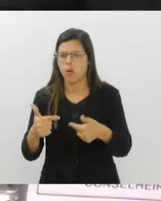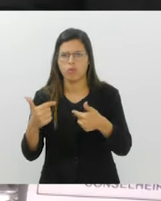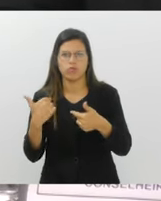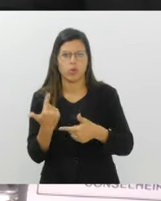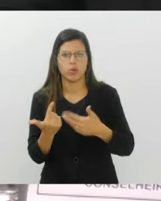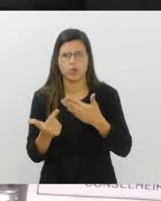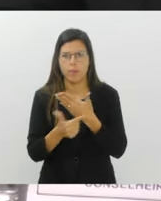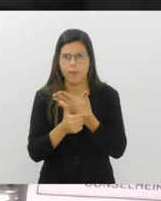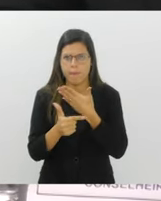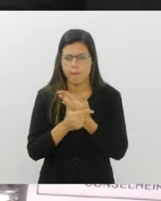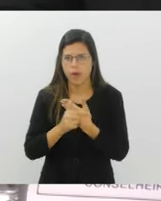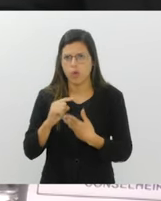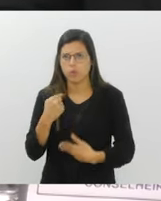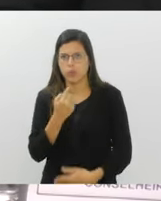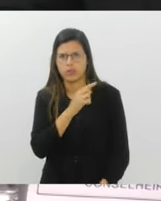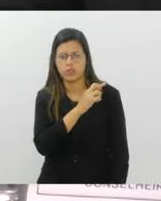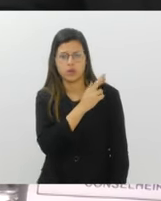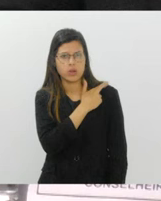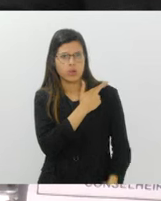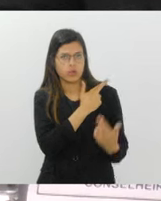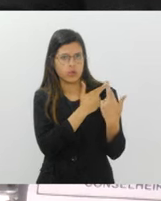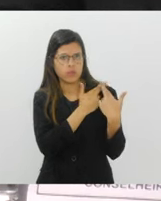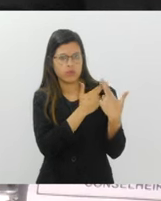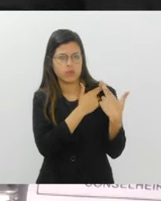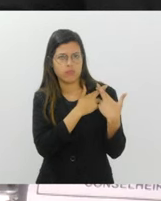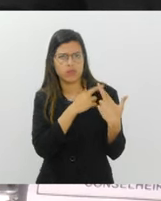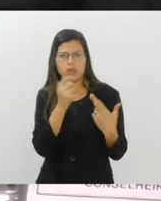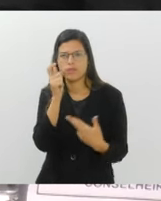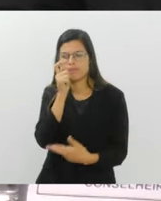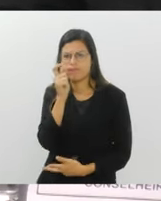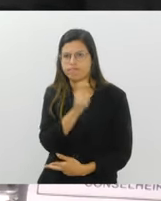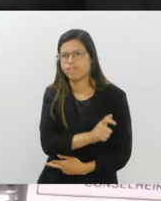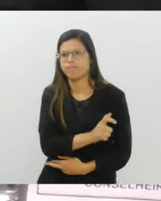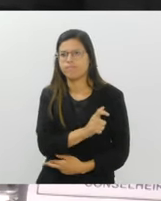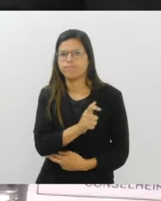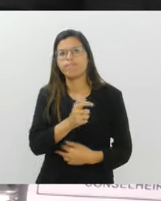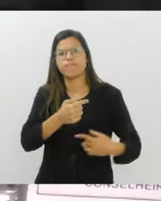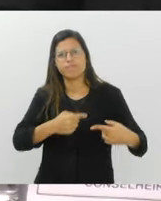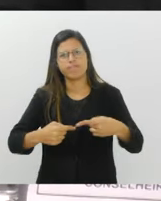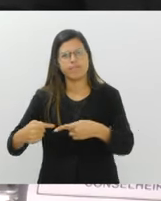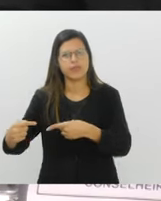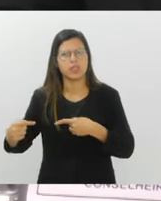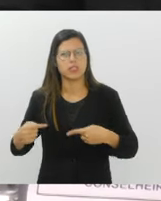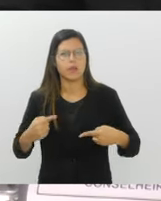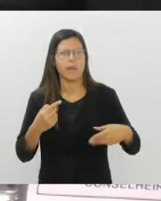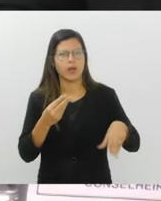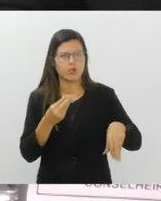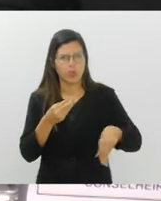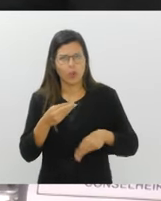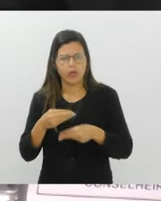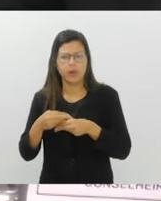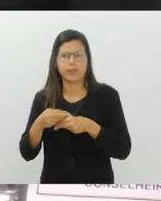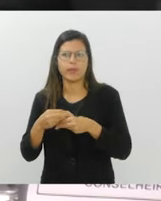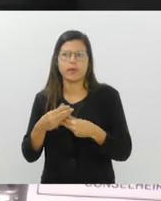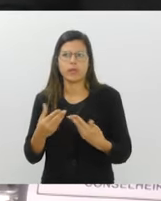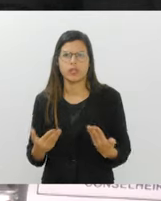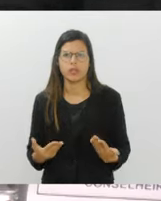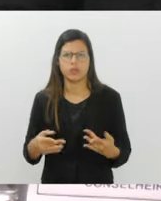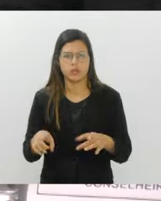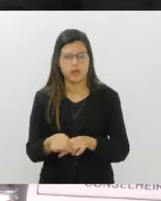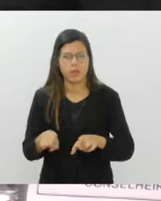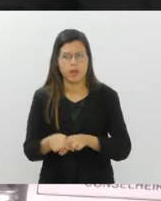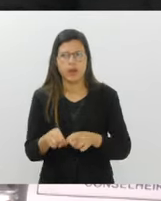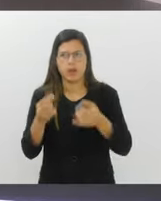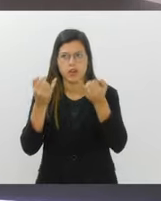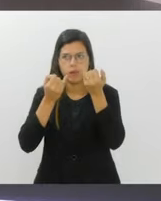nossa responsabilidade, o nosso interesse em estar dentro desse debate, contribuindo também com